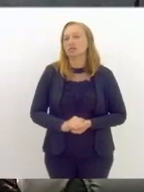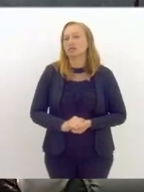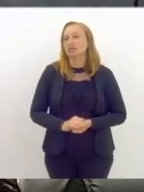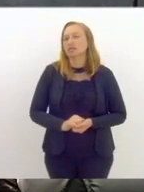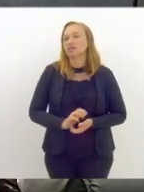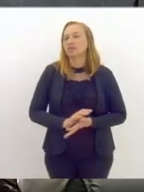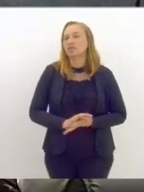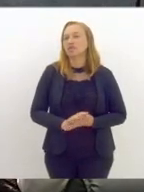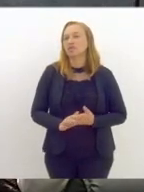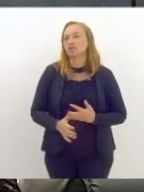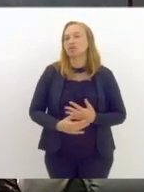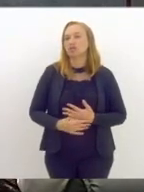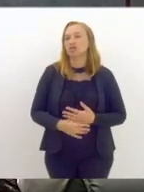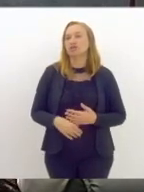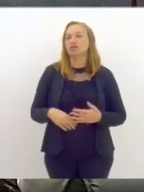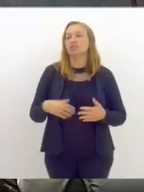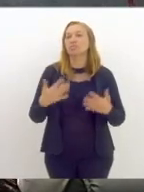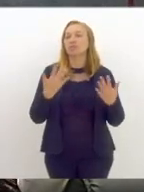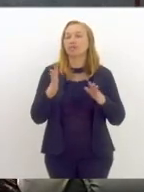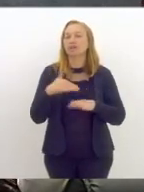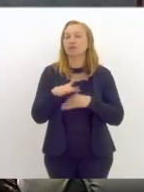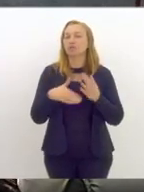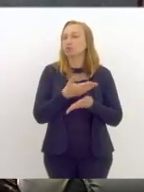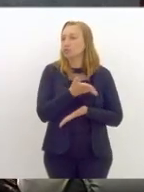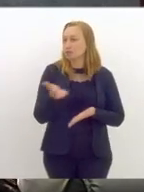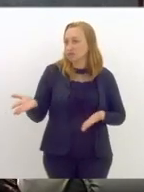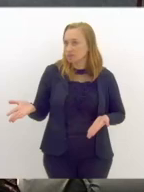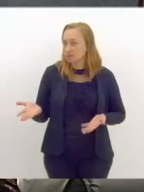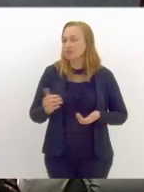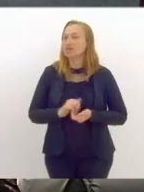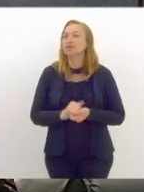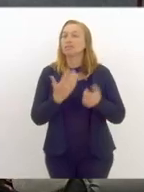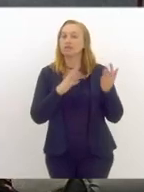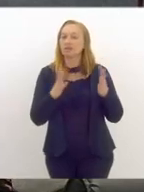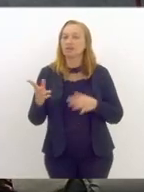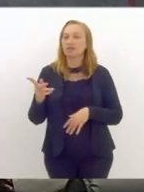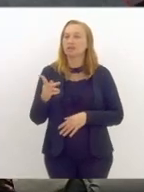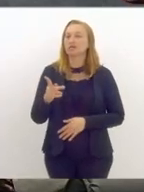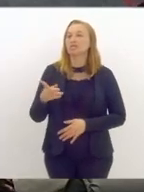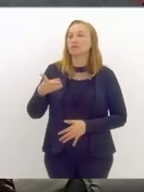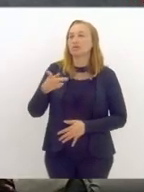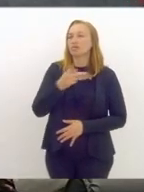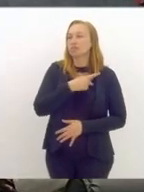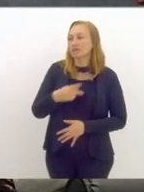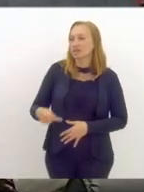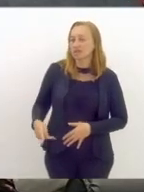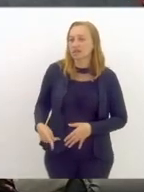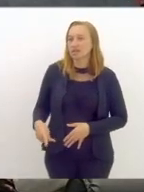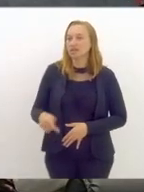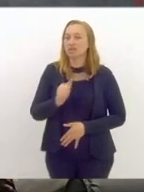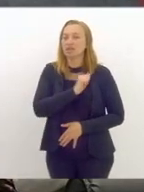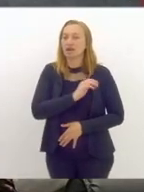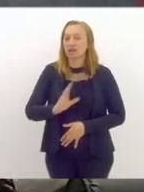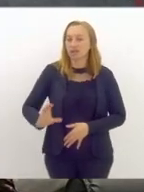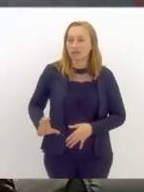Quero a todos vocês cumprimentar o nosso presidente da Assembleia, Dr.